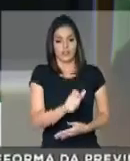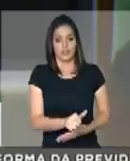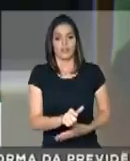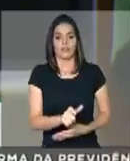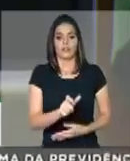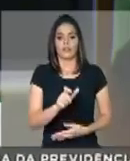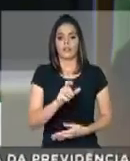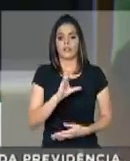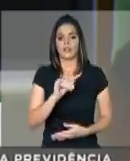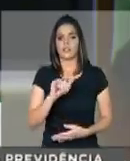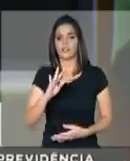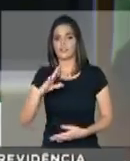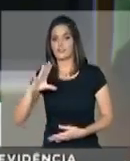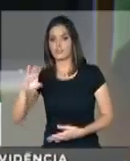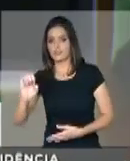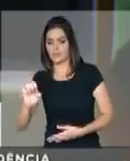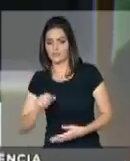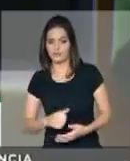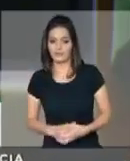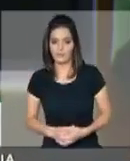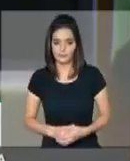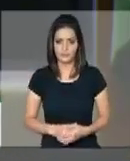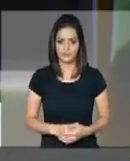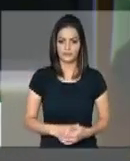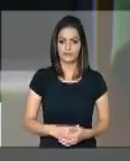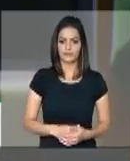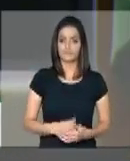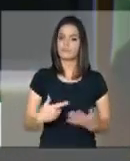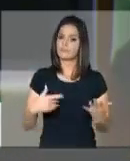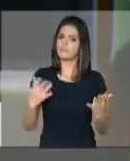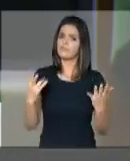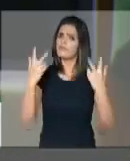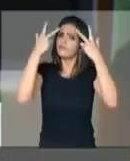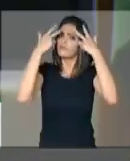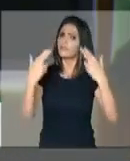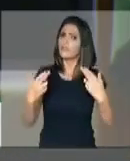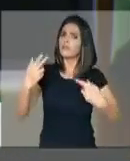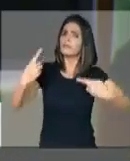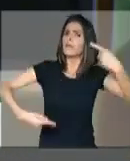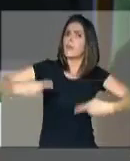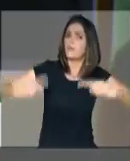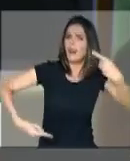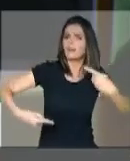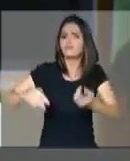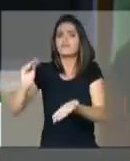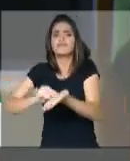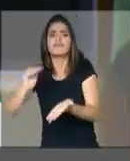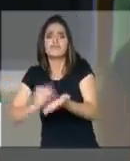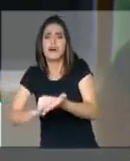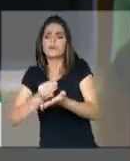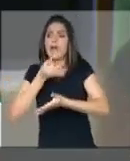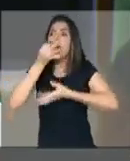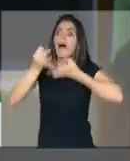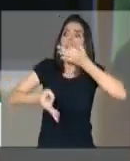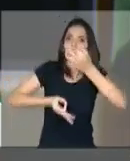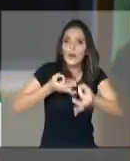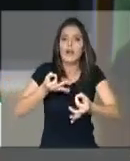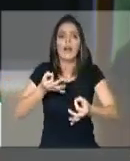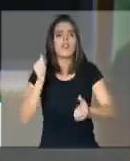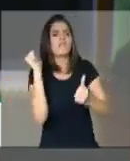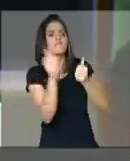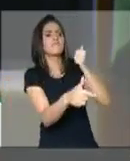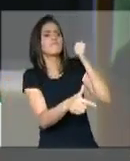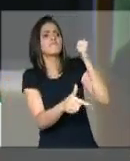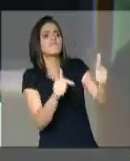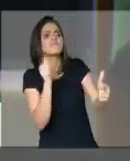muito comum que quando se faz um debate e falta argumento, as pessoas